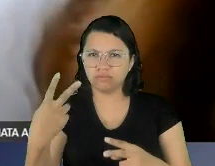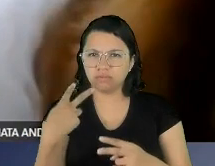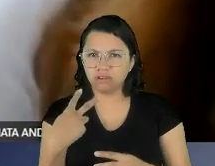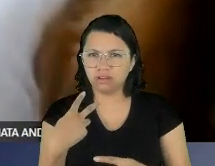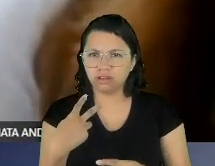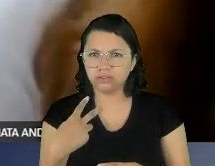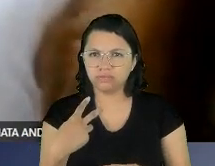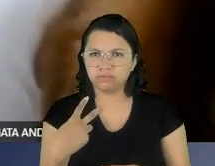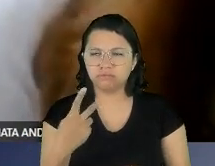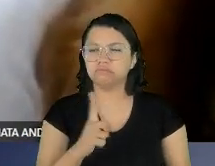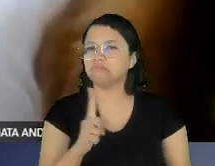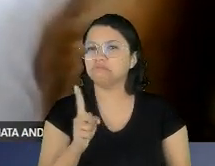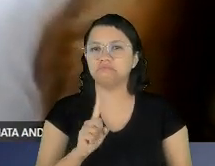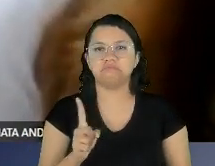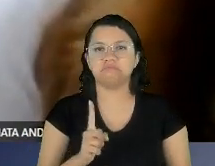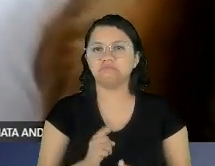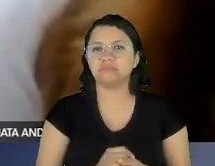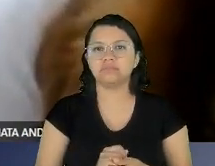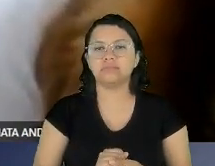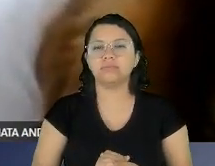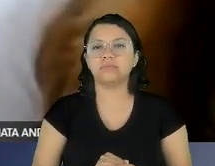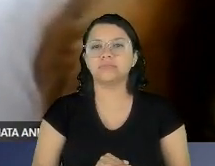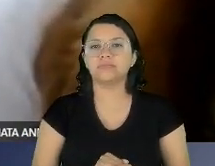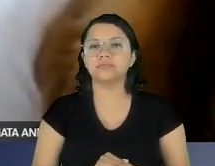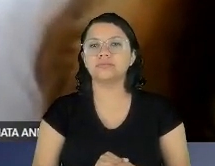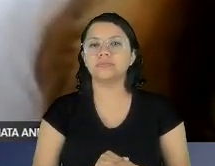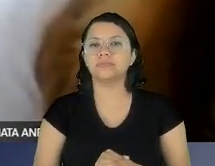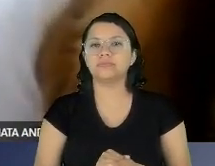ver. Não.